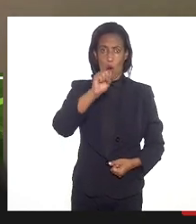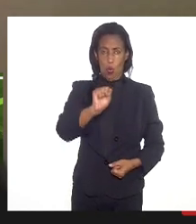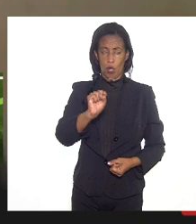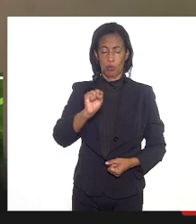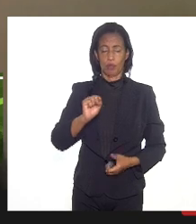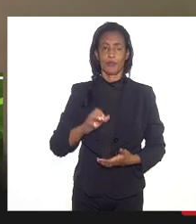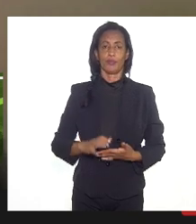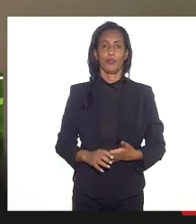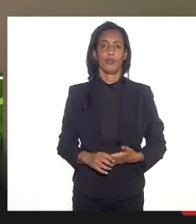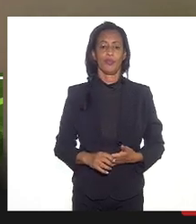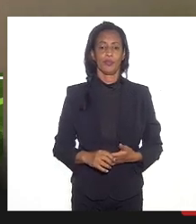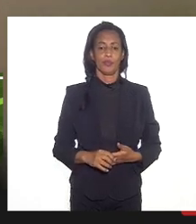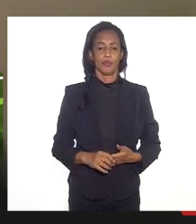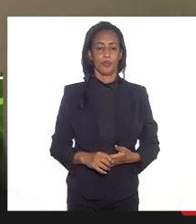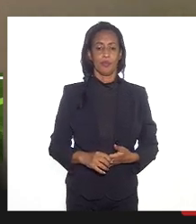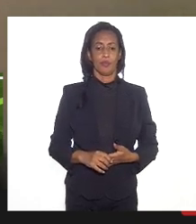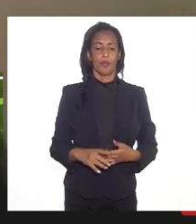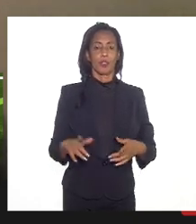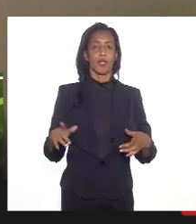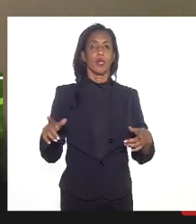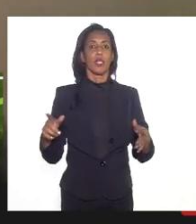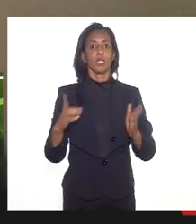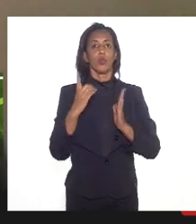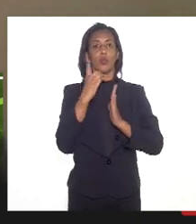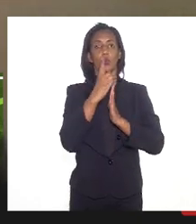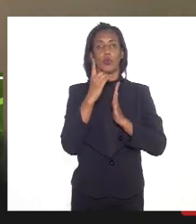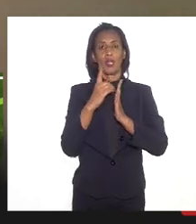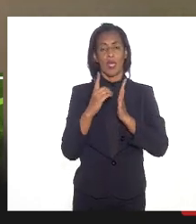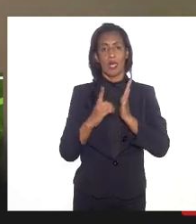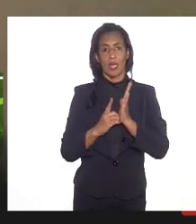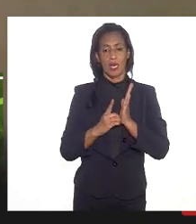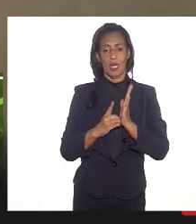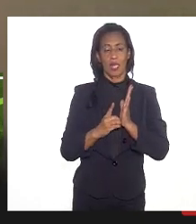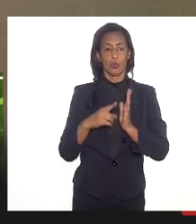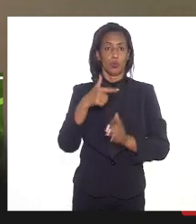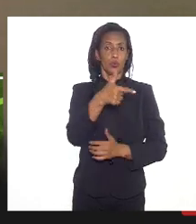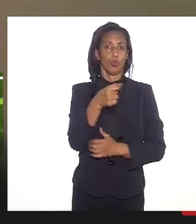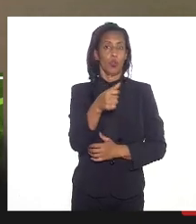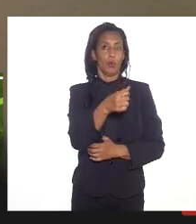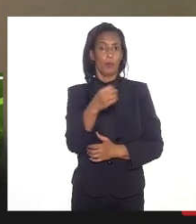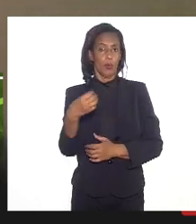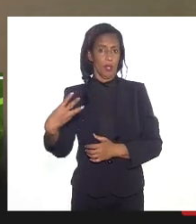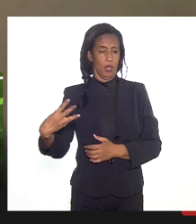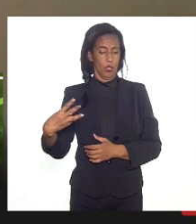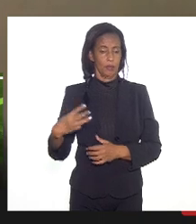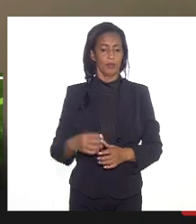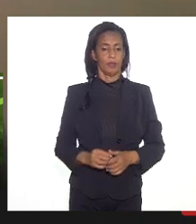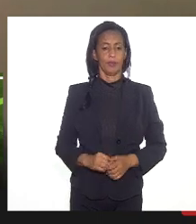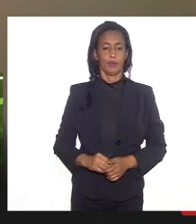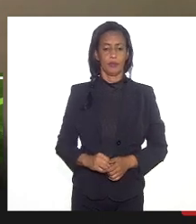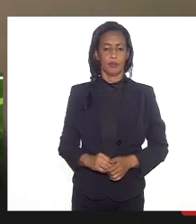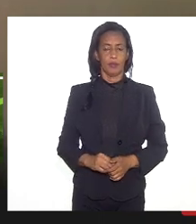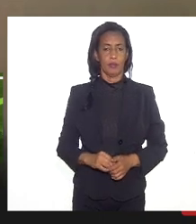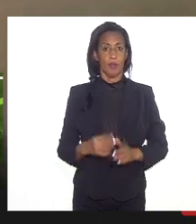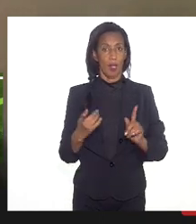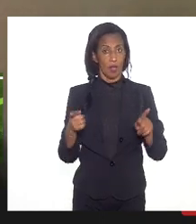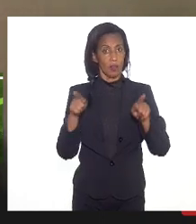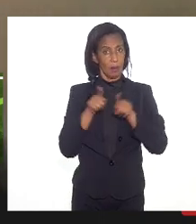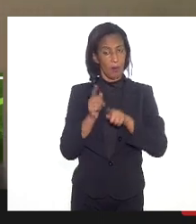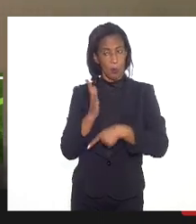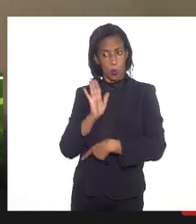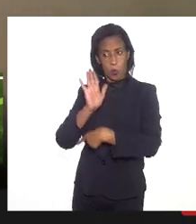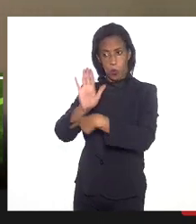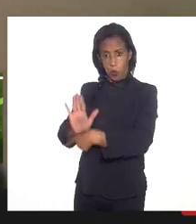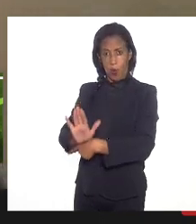DCT e do decreto 4887 de 2003. Em